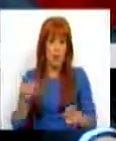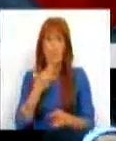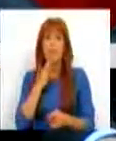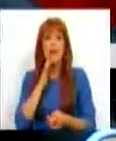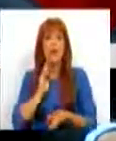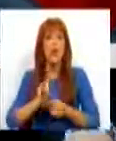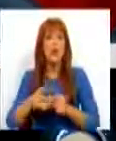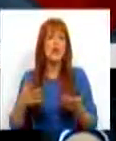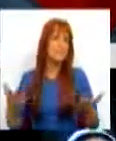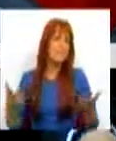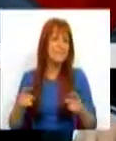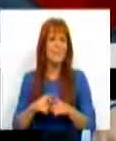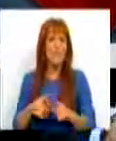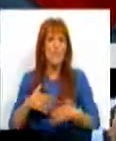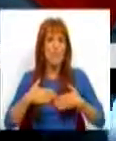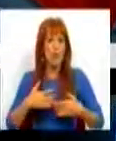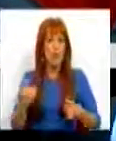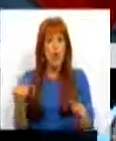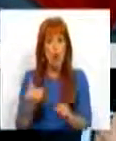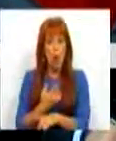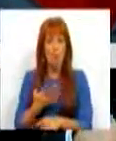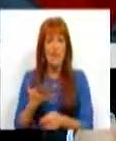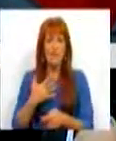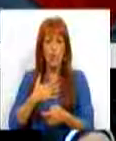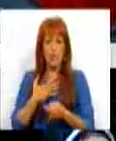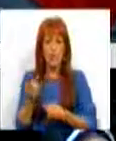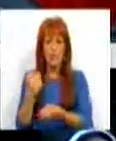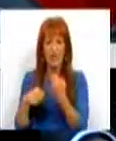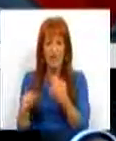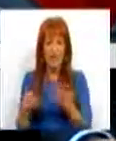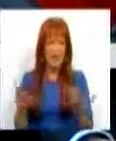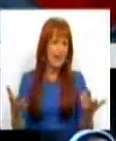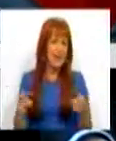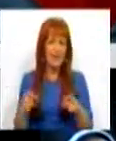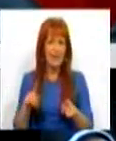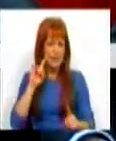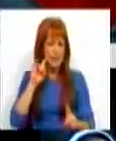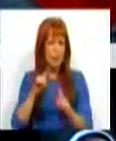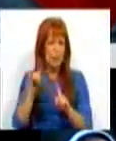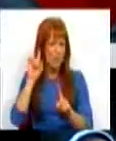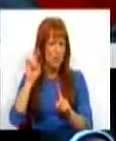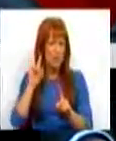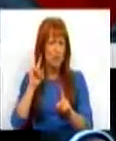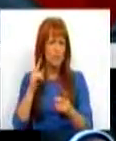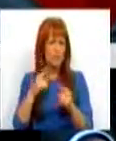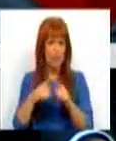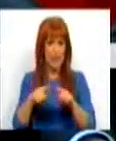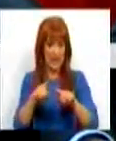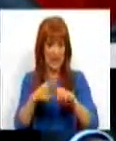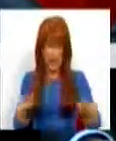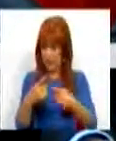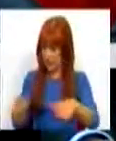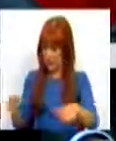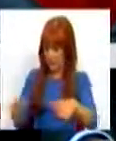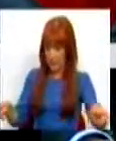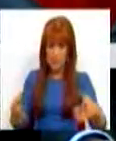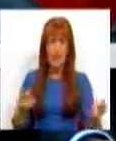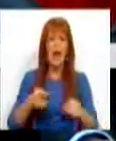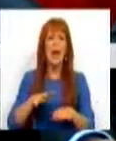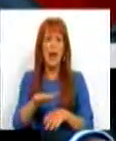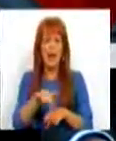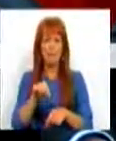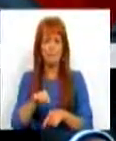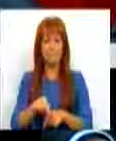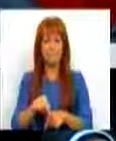o que não é de todo algo que se possa separar também do seu próprio valor intrínseco, porque muitos